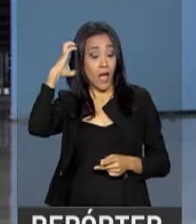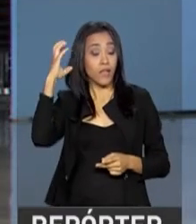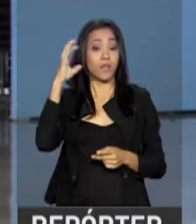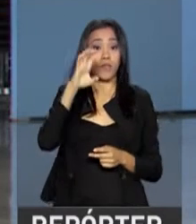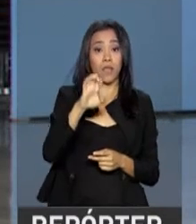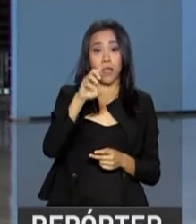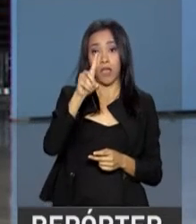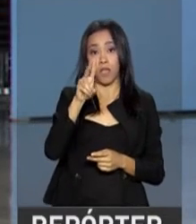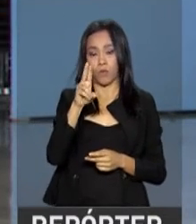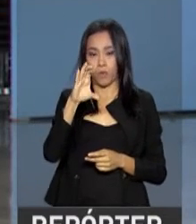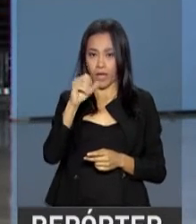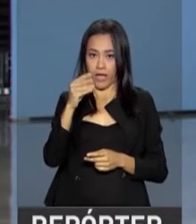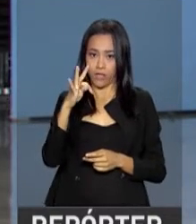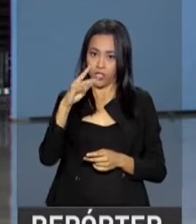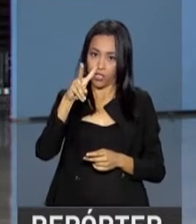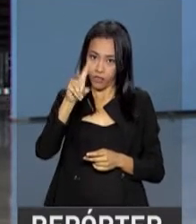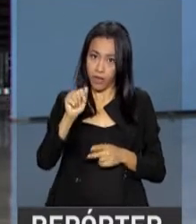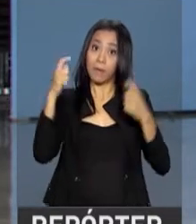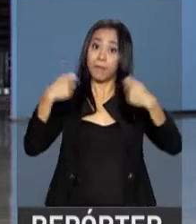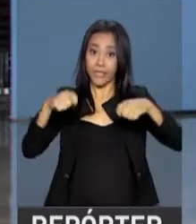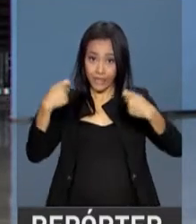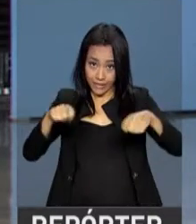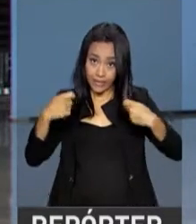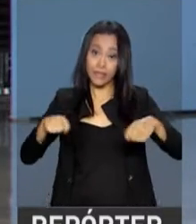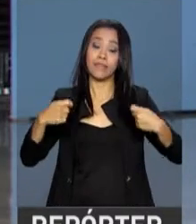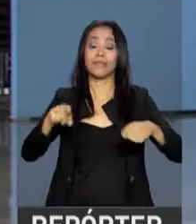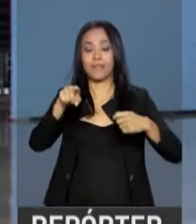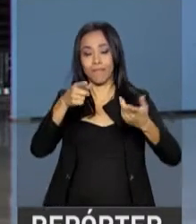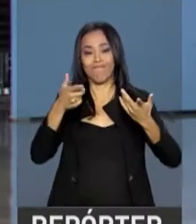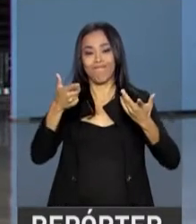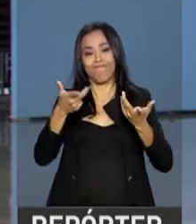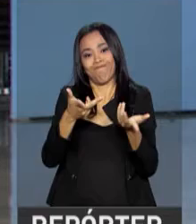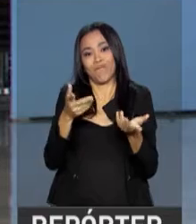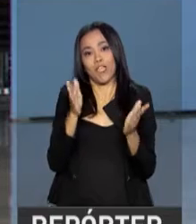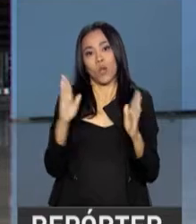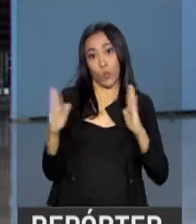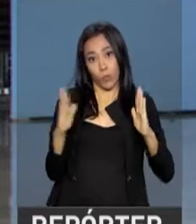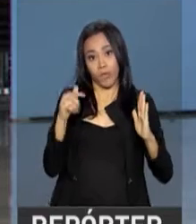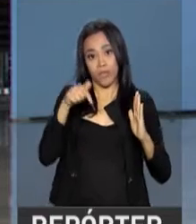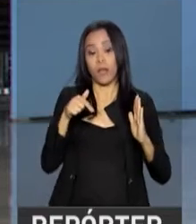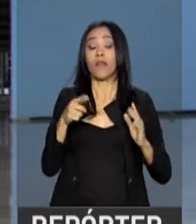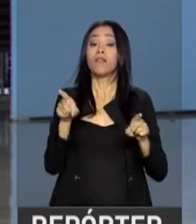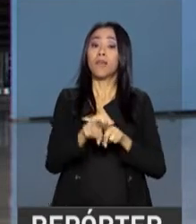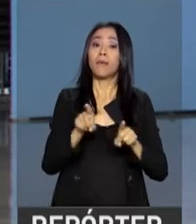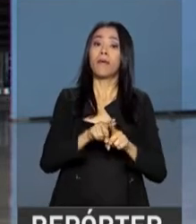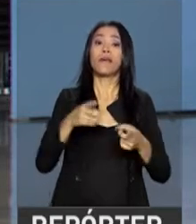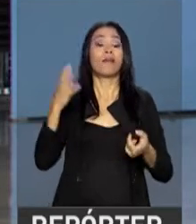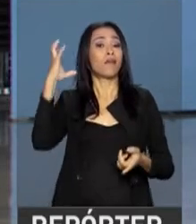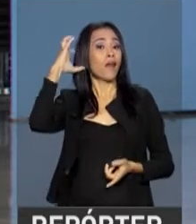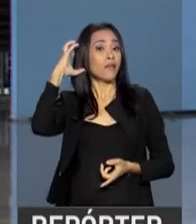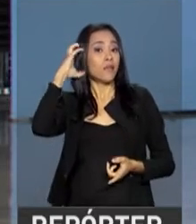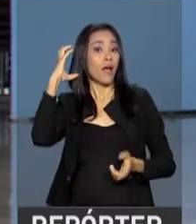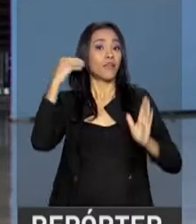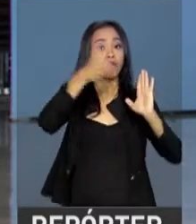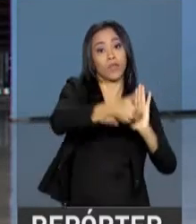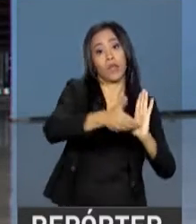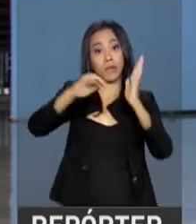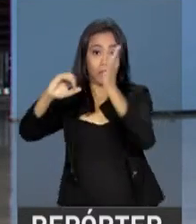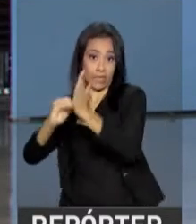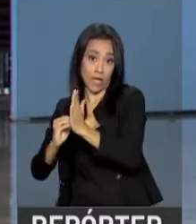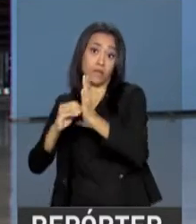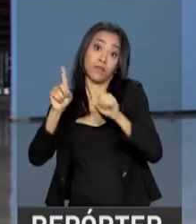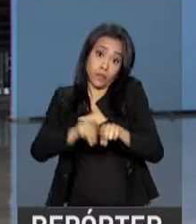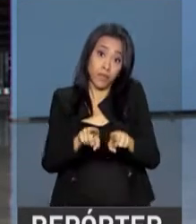da noite já as rádios ligadas ao poder legislativo elas também vão ter transmissão às 7 horas